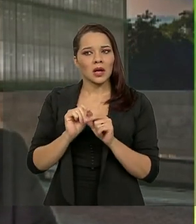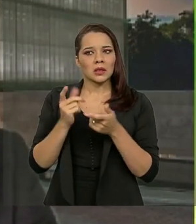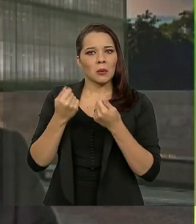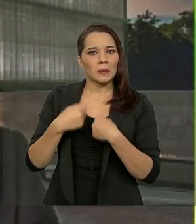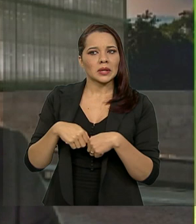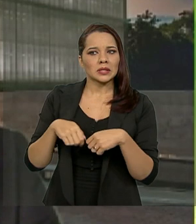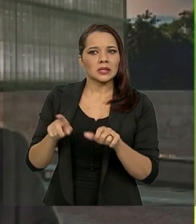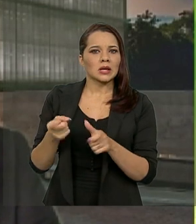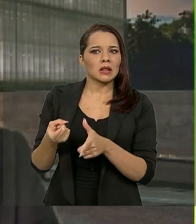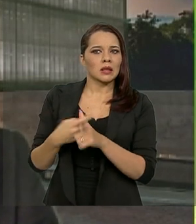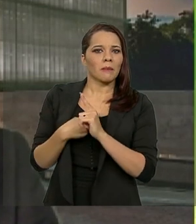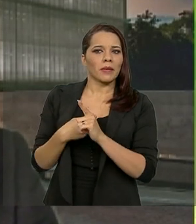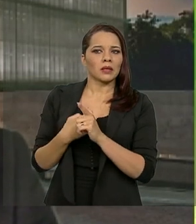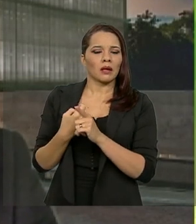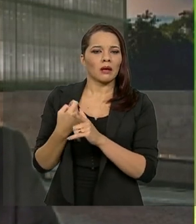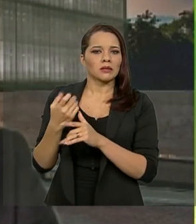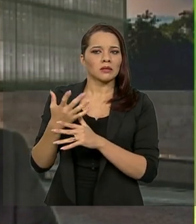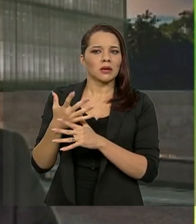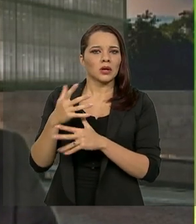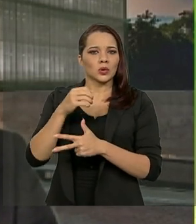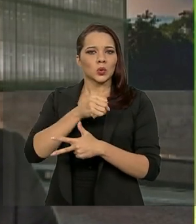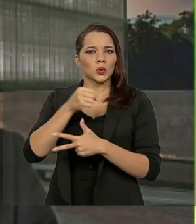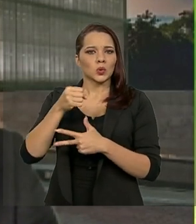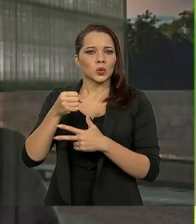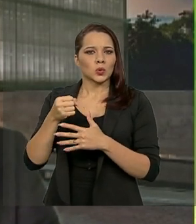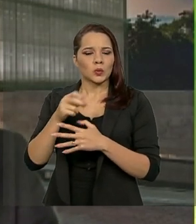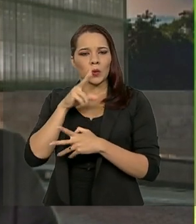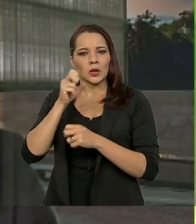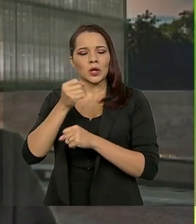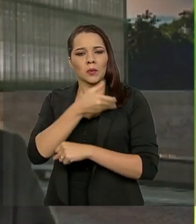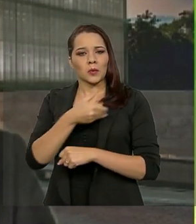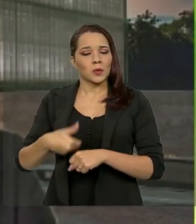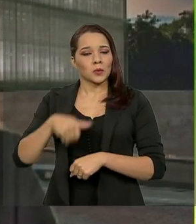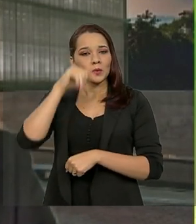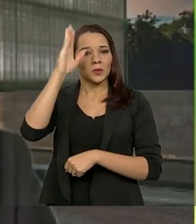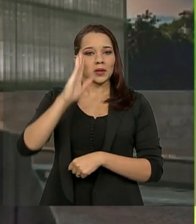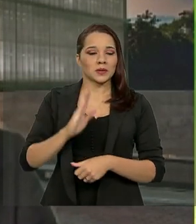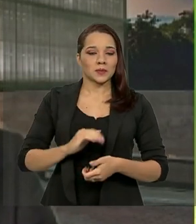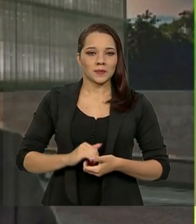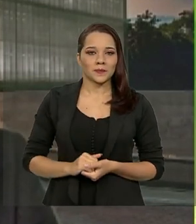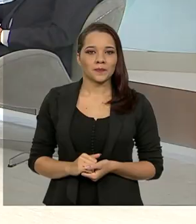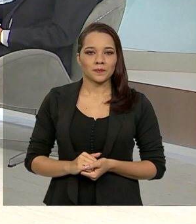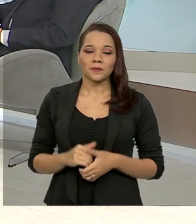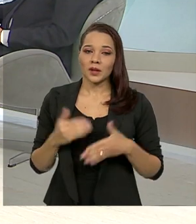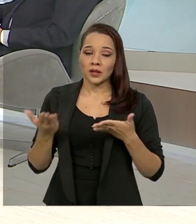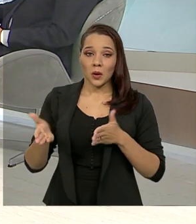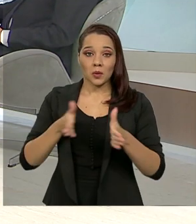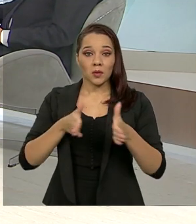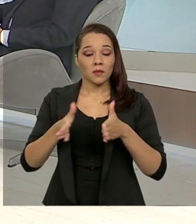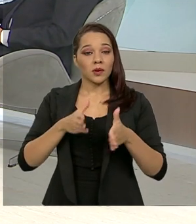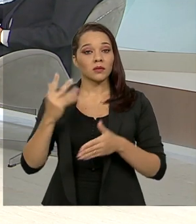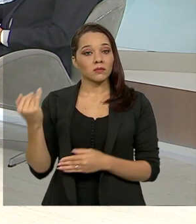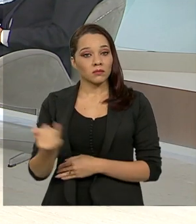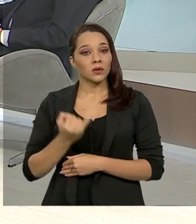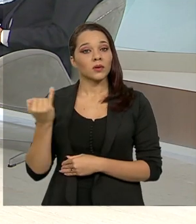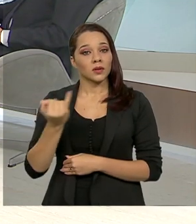dependente dos poderes públicos do nosso país. Então, é um momento